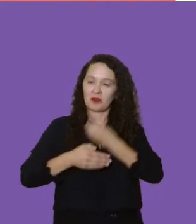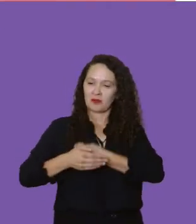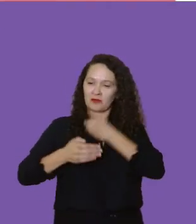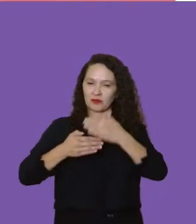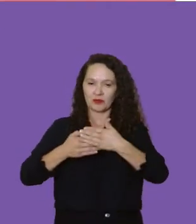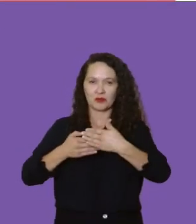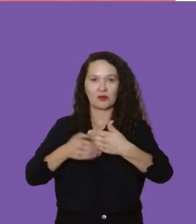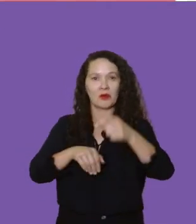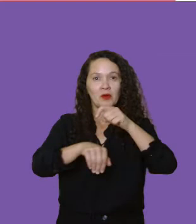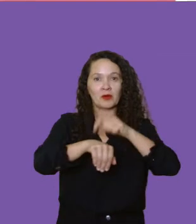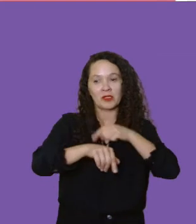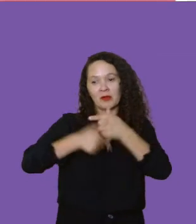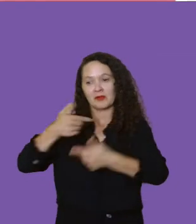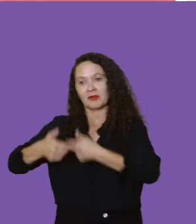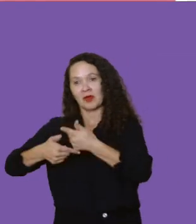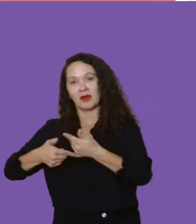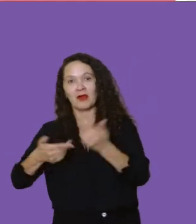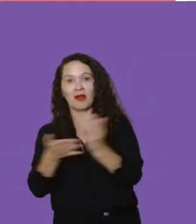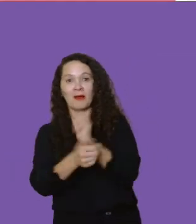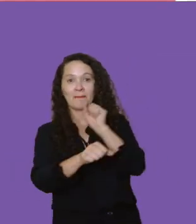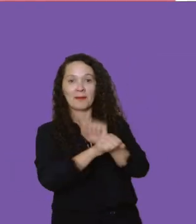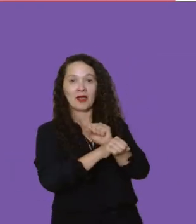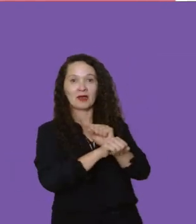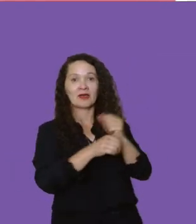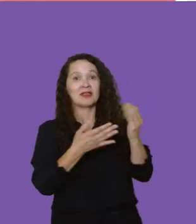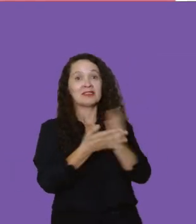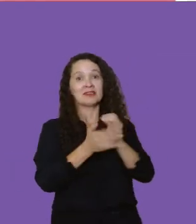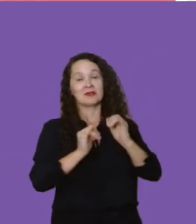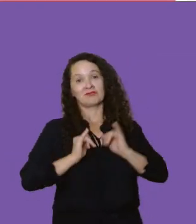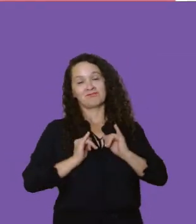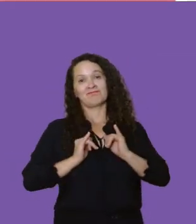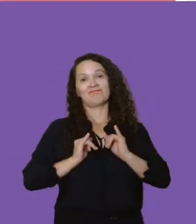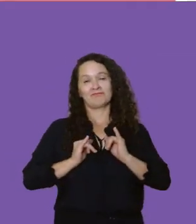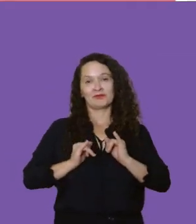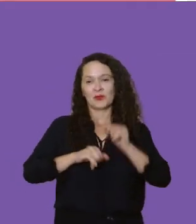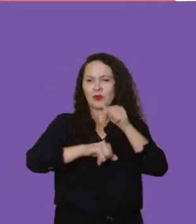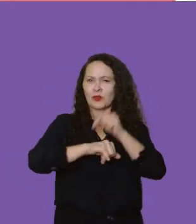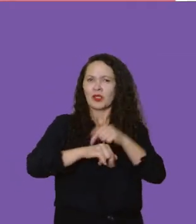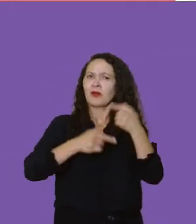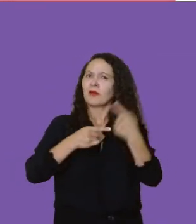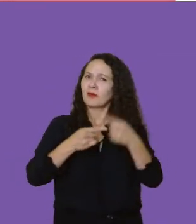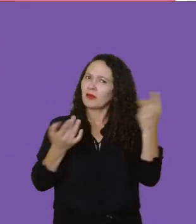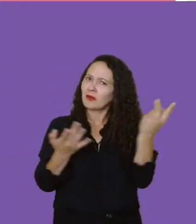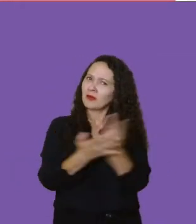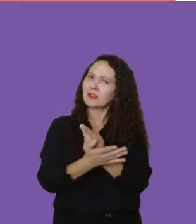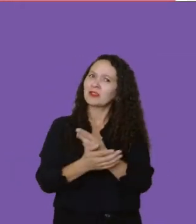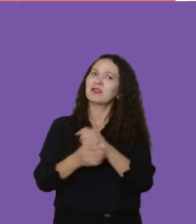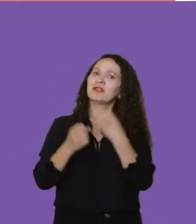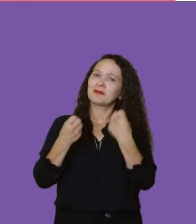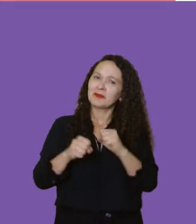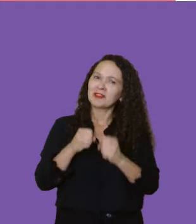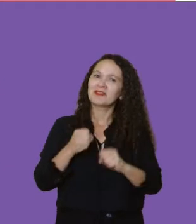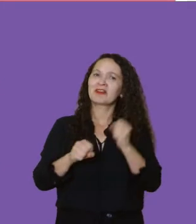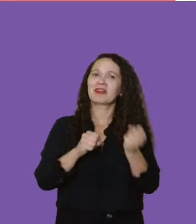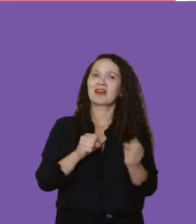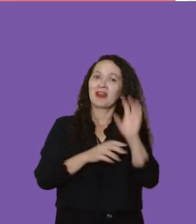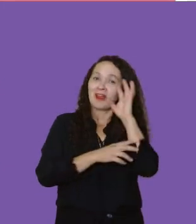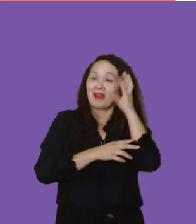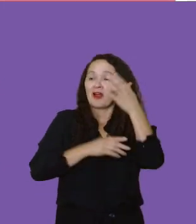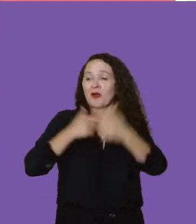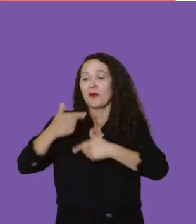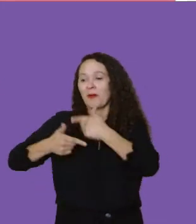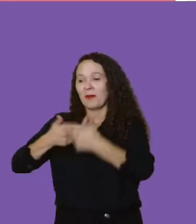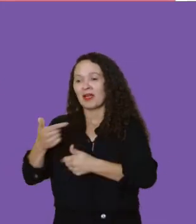vida períodos de emprego, desemprego e inatividade, em grande parte decorrência da necessidade de realizar